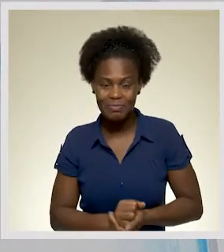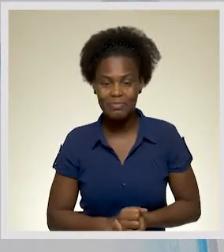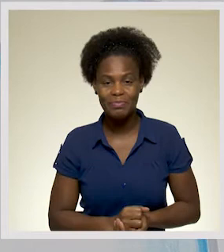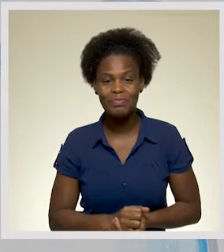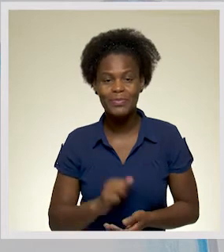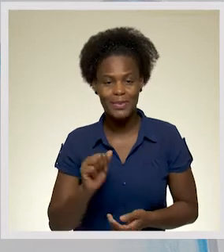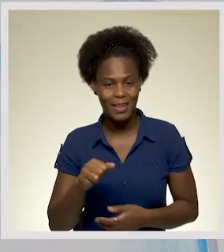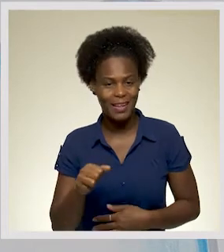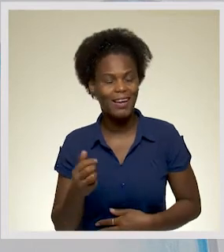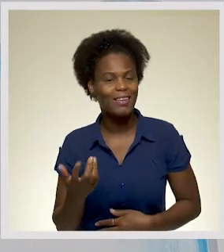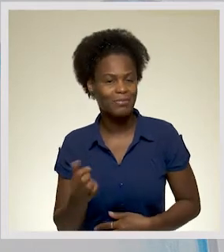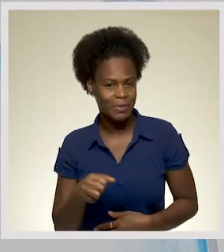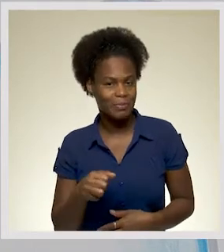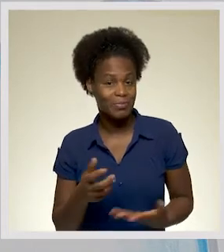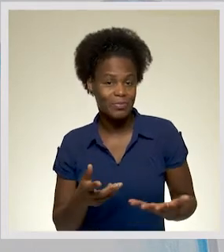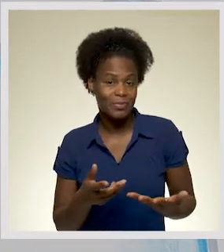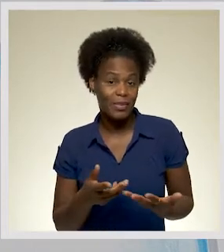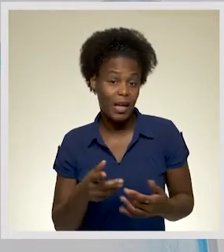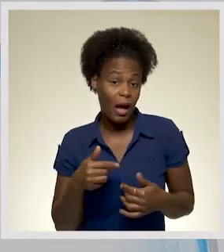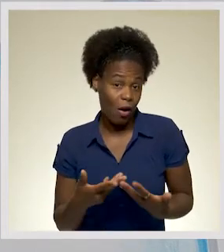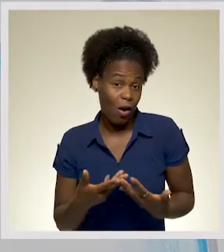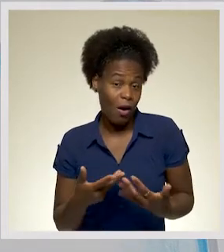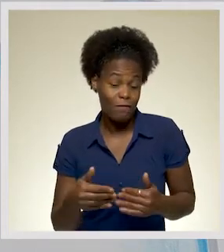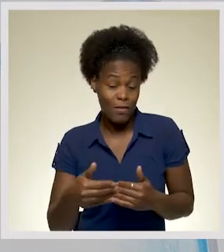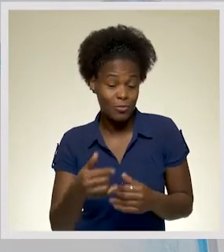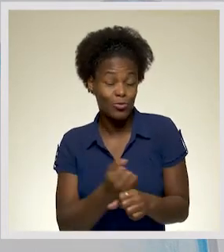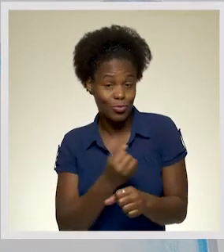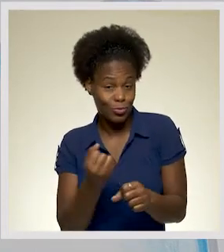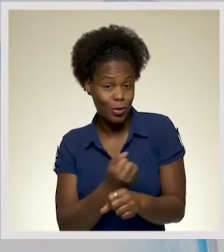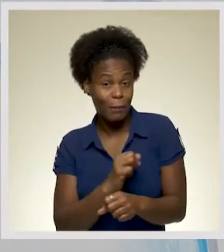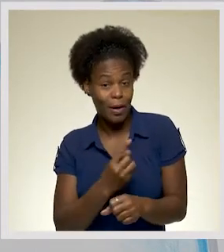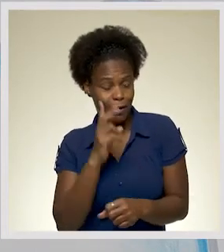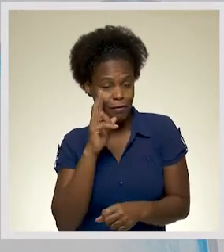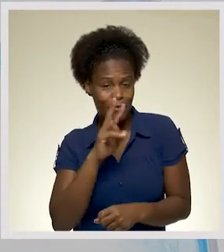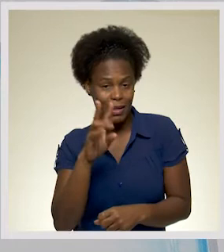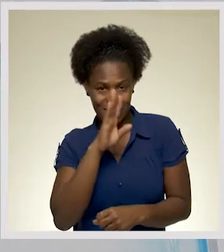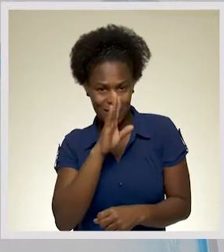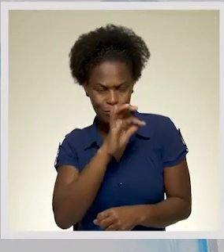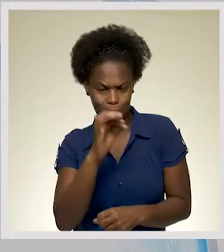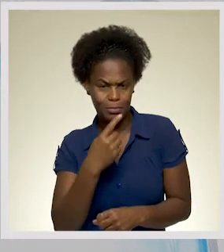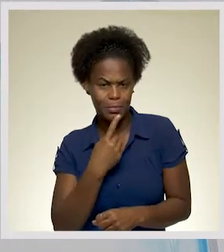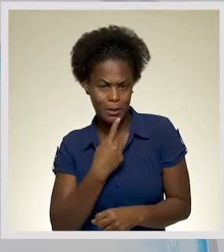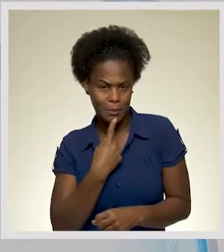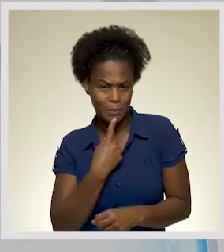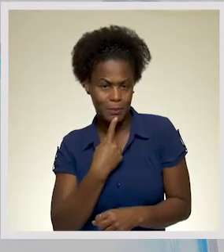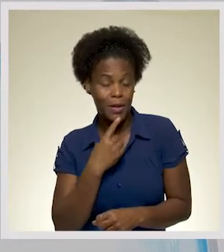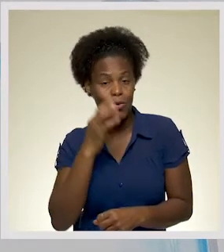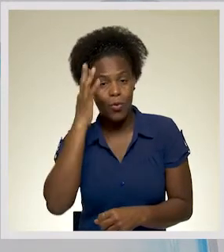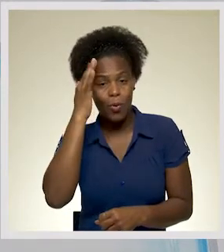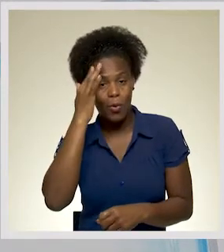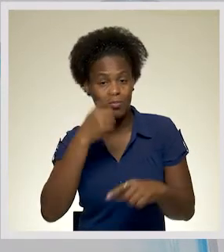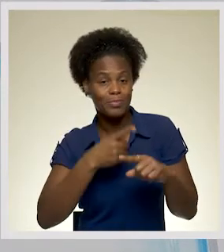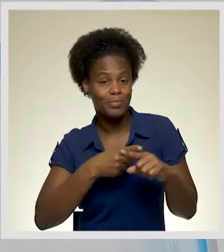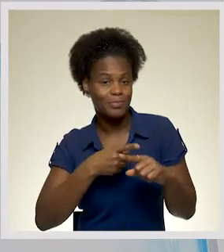Pois é. E aí daqui a pouco vamos ao trabalho para ver se de facto entenderam o número multiplicativo ou